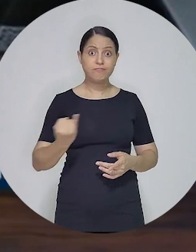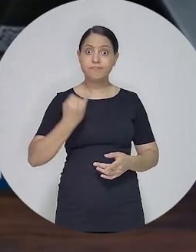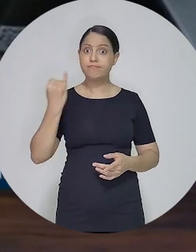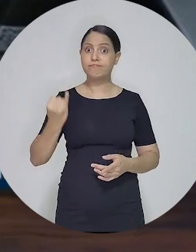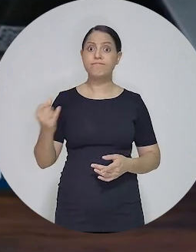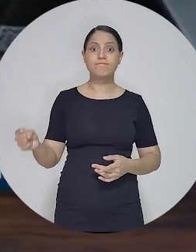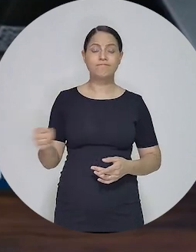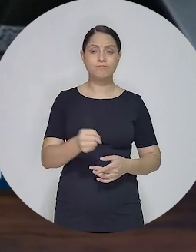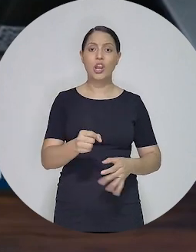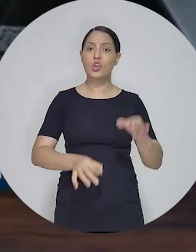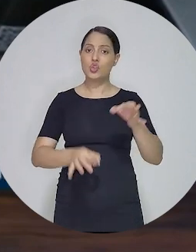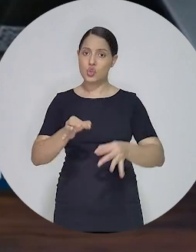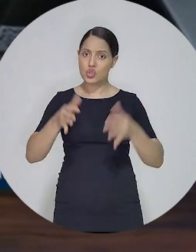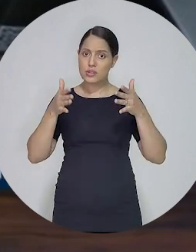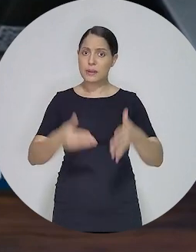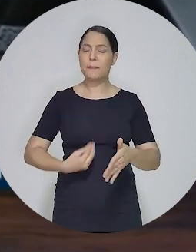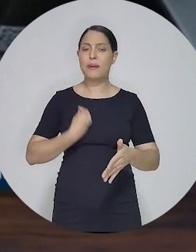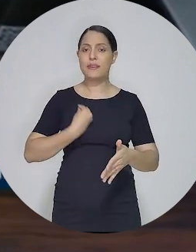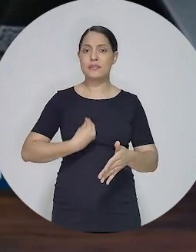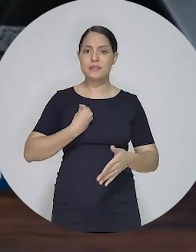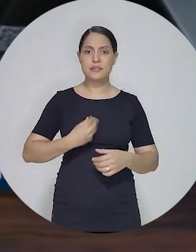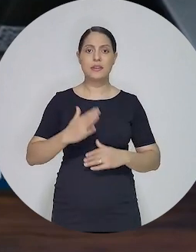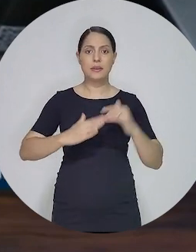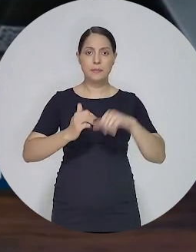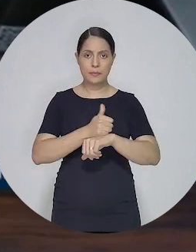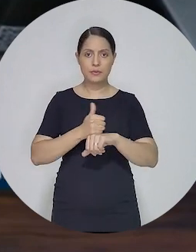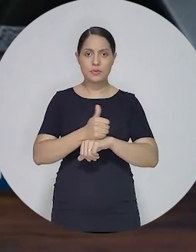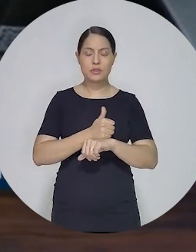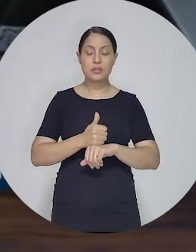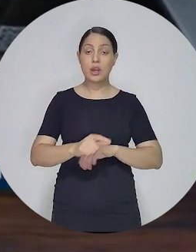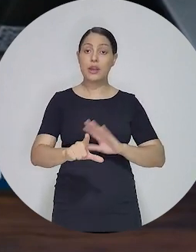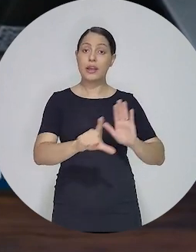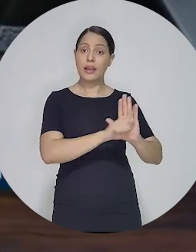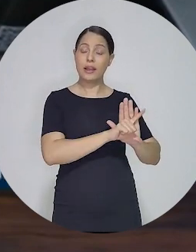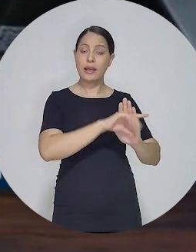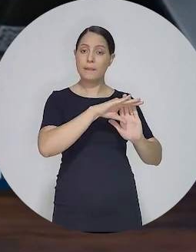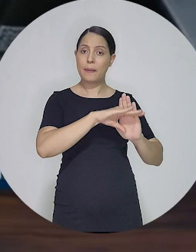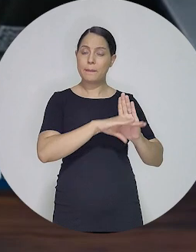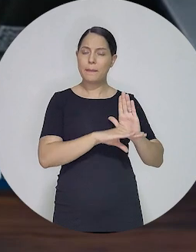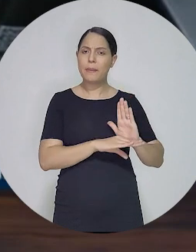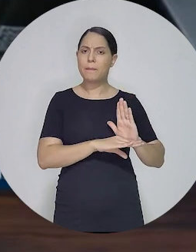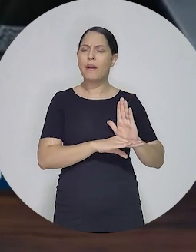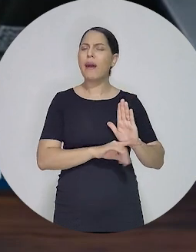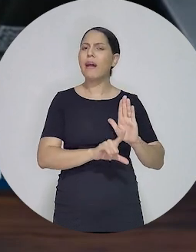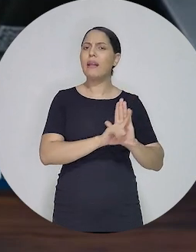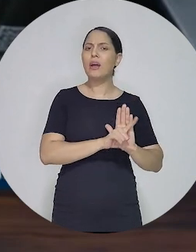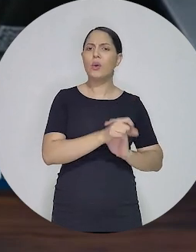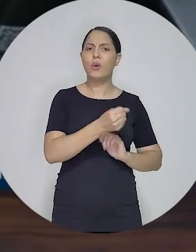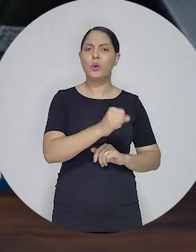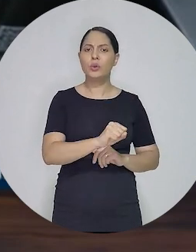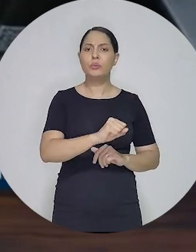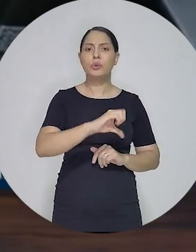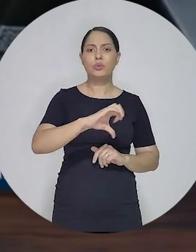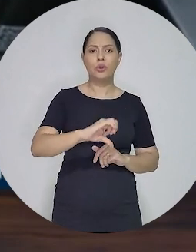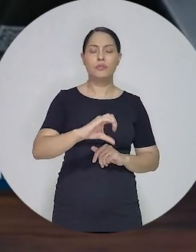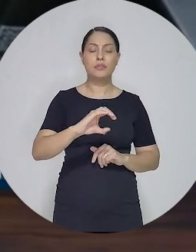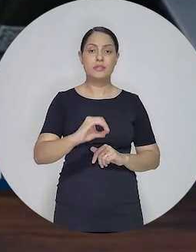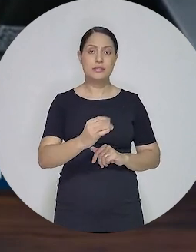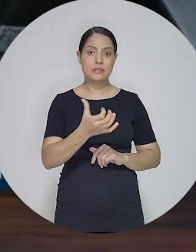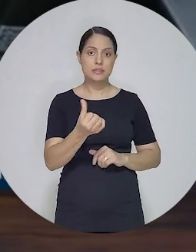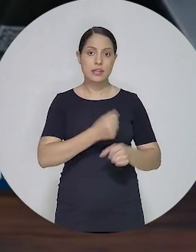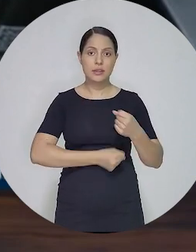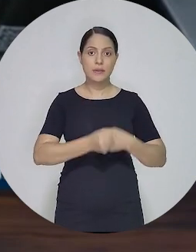indispensável à administração da justiça, sendo inviolável por seus atos e manifestações no exercício da profissão nos limites da lei, que é justamente a